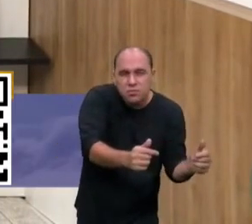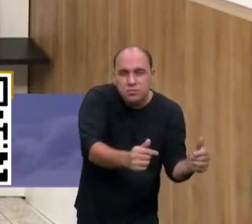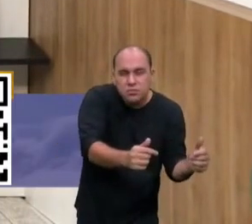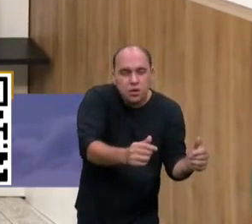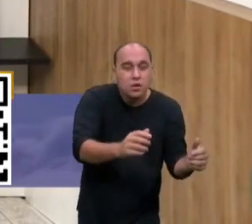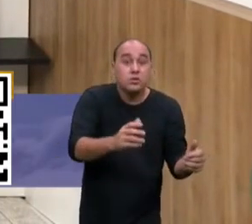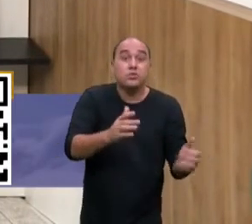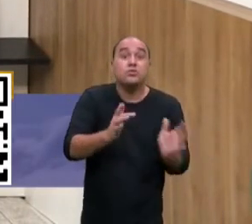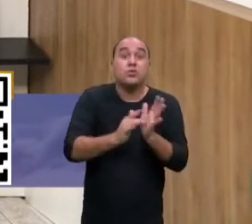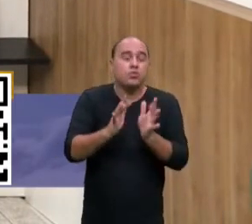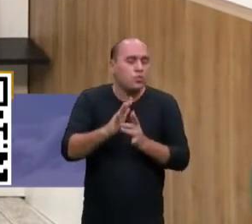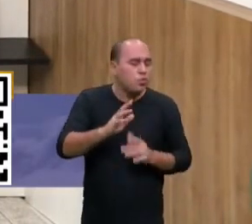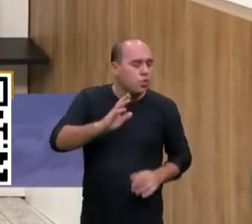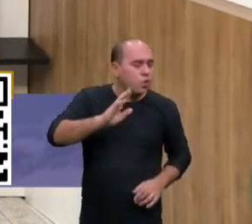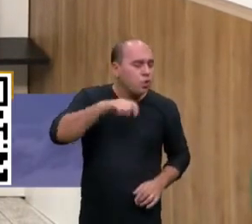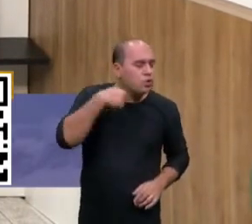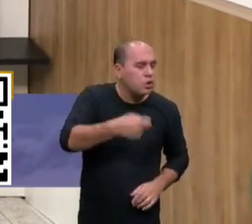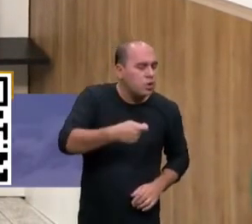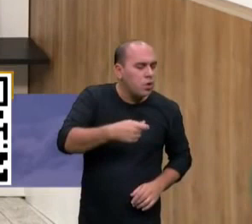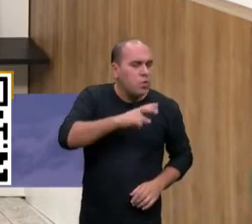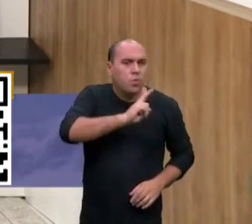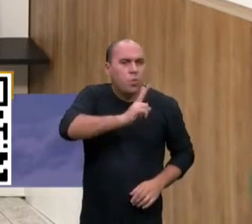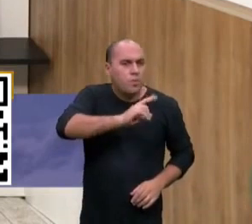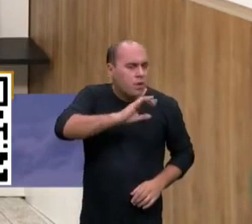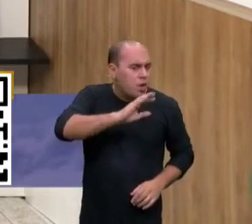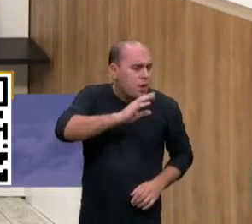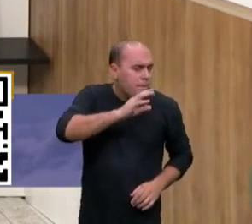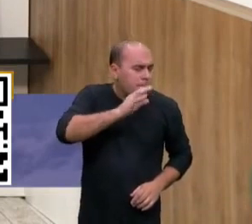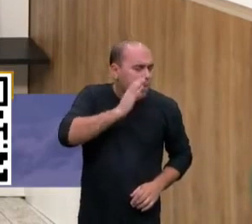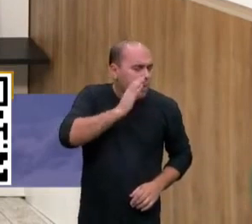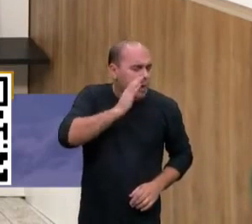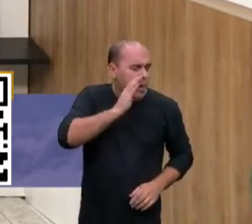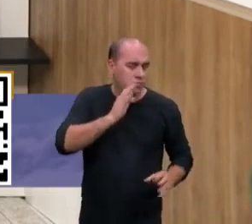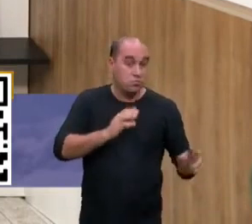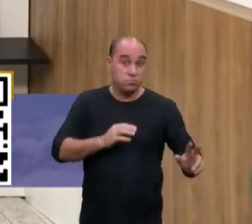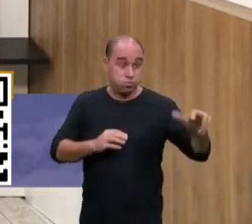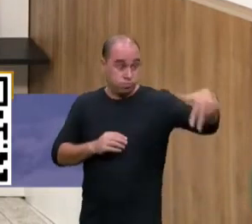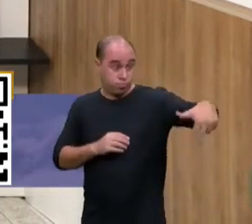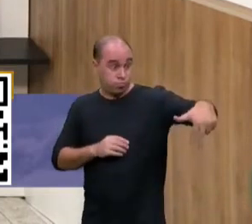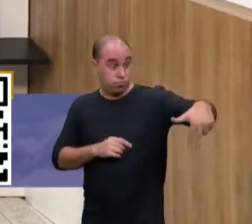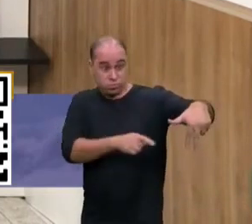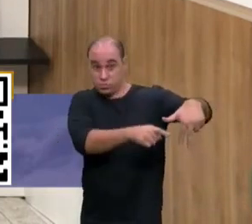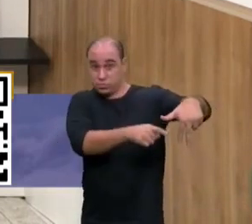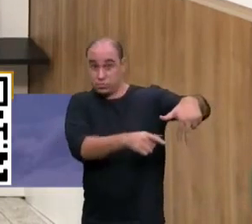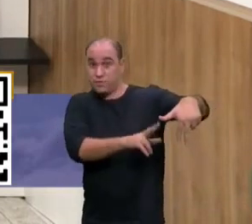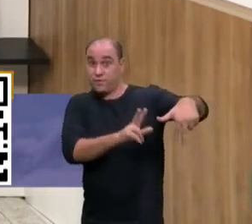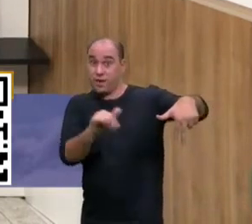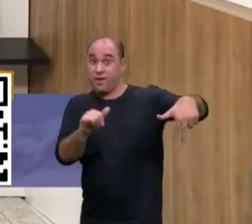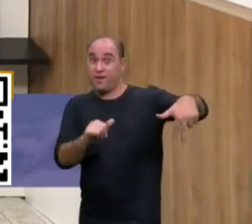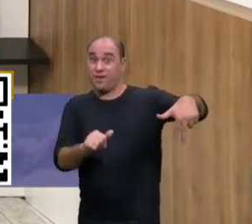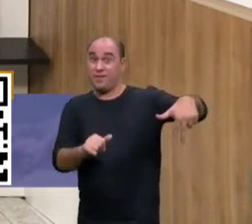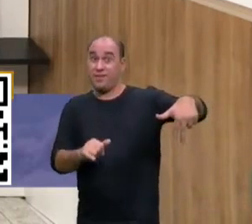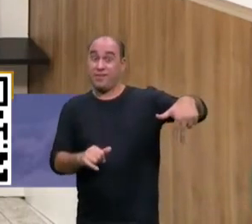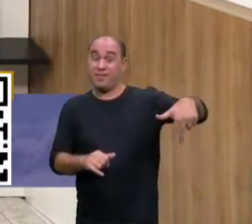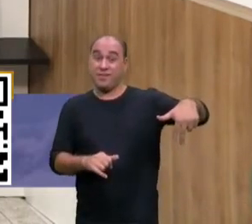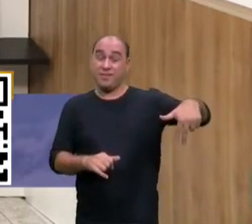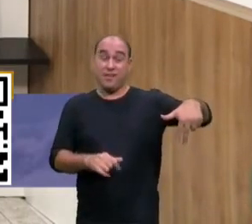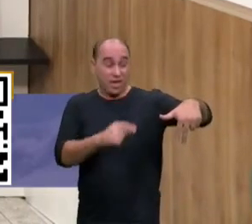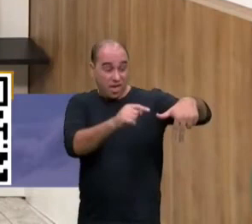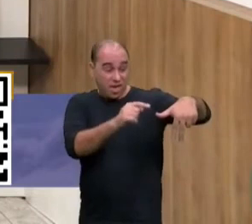ajudar e ele vai dar aos seus fiéis a vida eterna e os que ressuscitarem a volta de Cristo